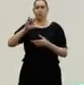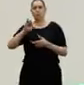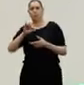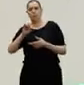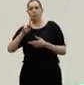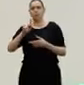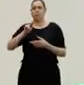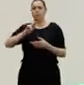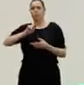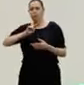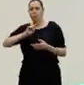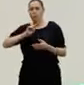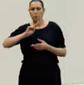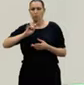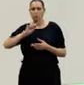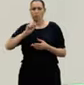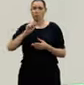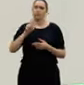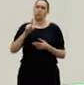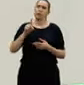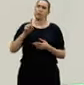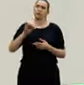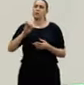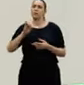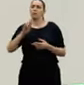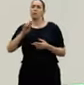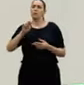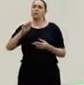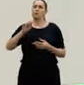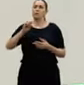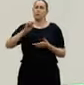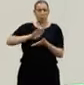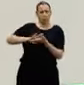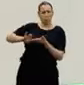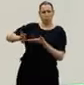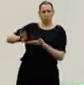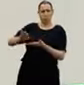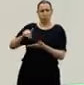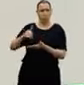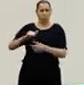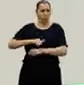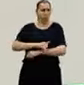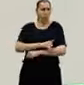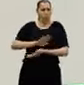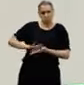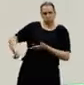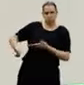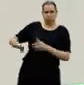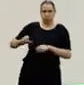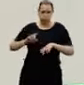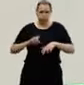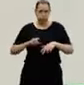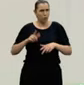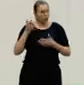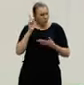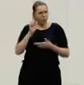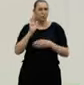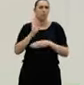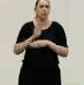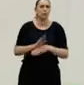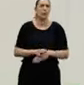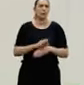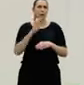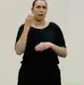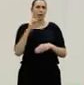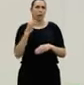não estou aceitando então, doações lá. Né? Você vai lá tirar sua gordura indesejada e acaba conseguindo contribuir com a ciência.